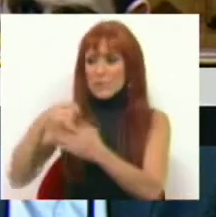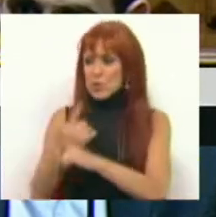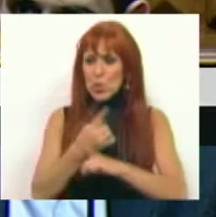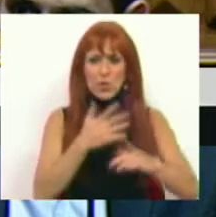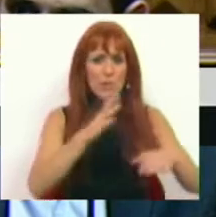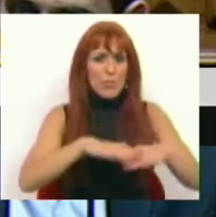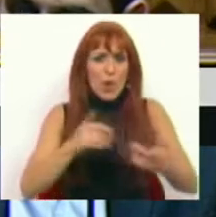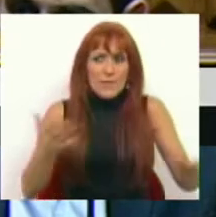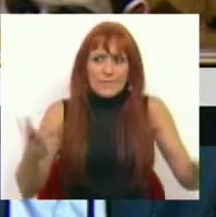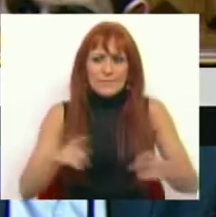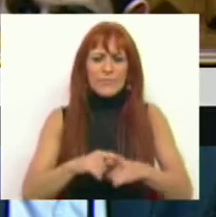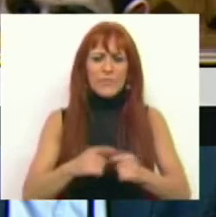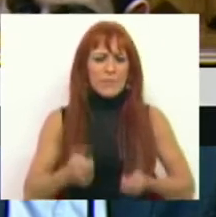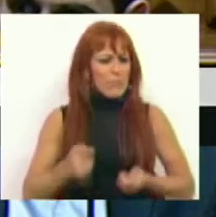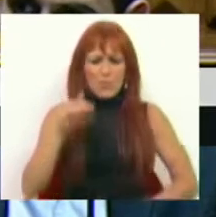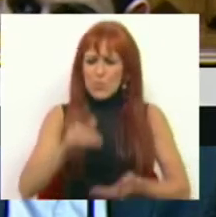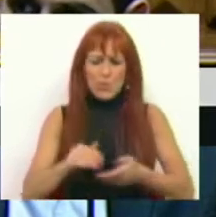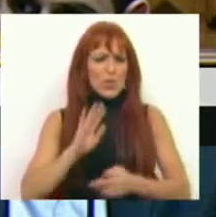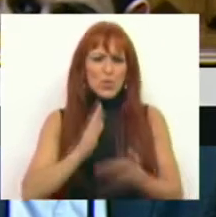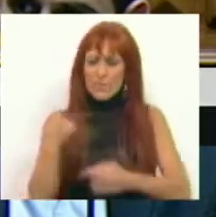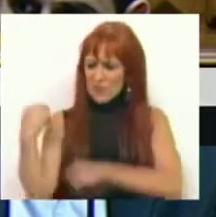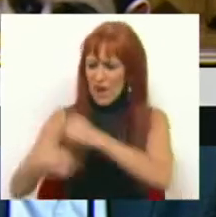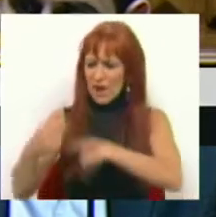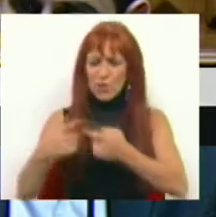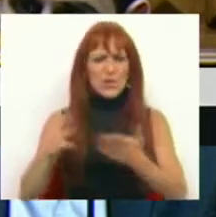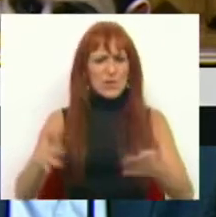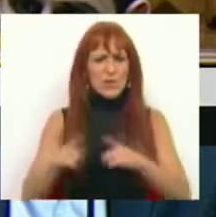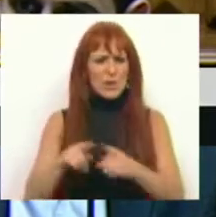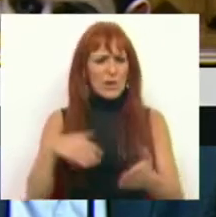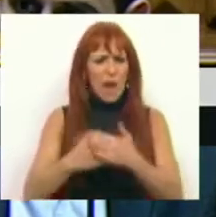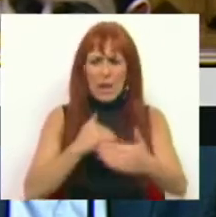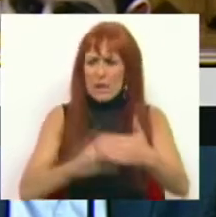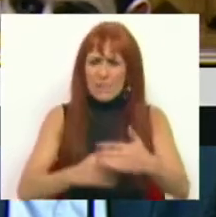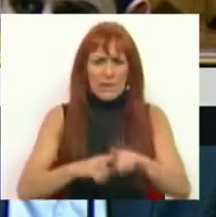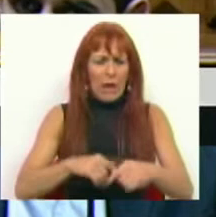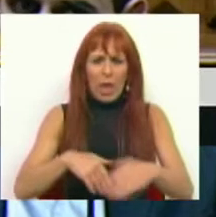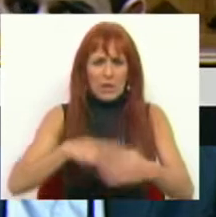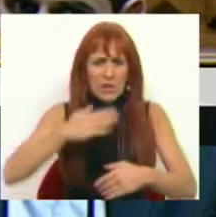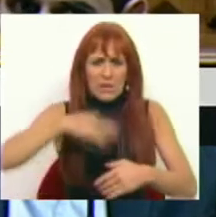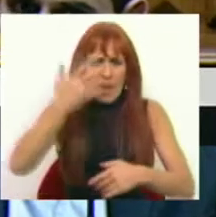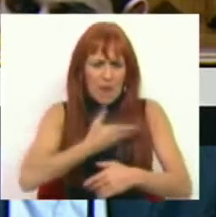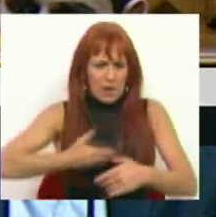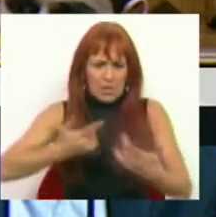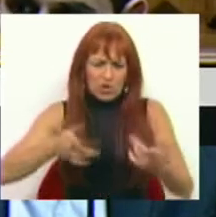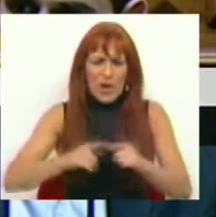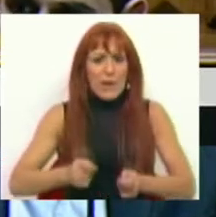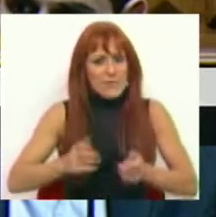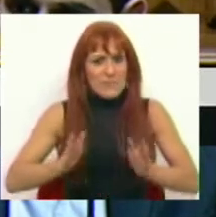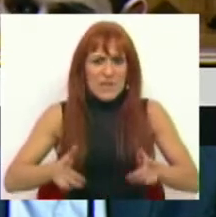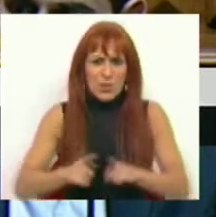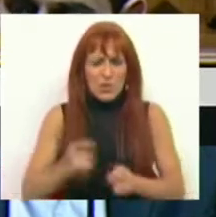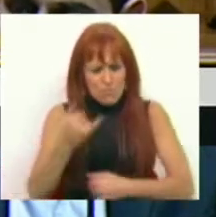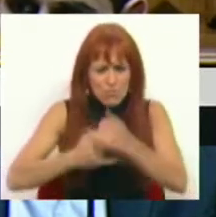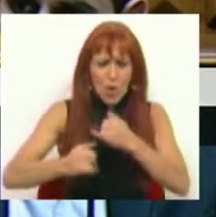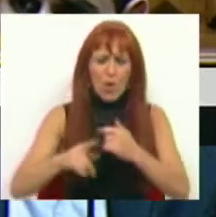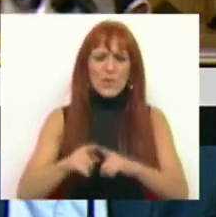que, por fruto do desinvestimento dos últimos anos, já atingiram o seu limite de idade e é preciso investimento para os